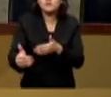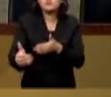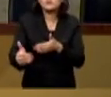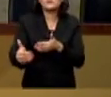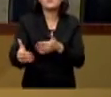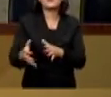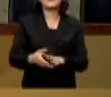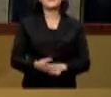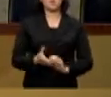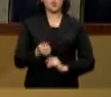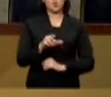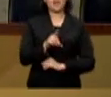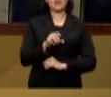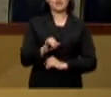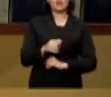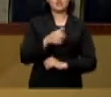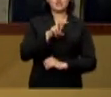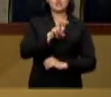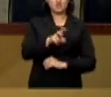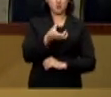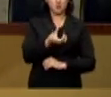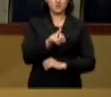5659, a resenha